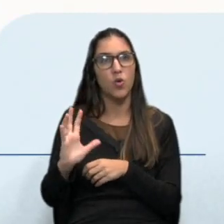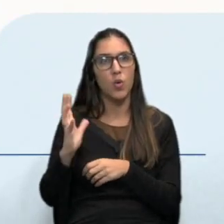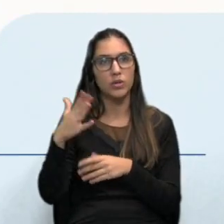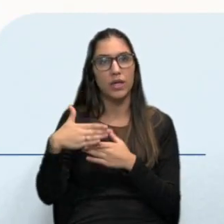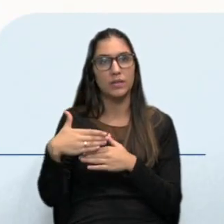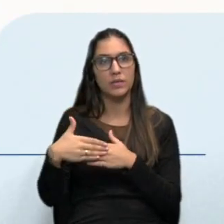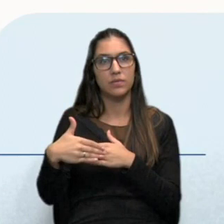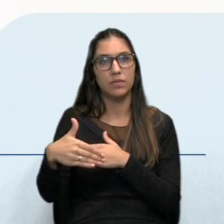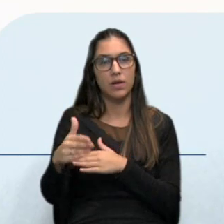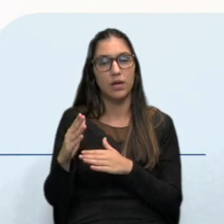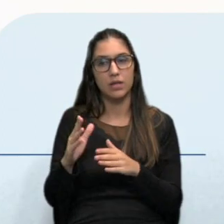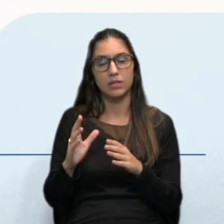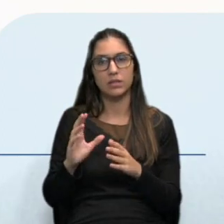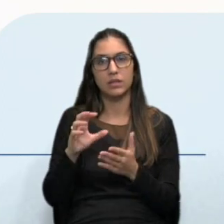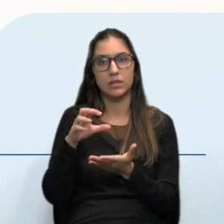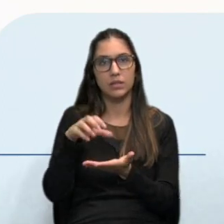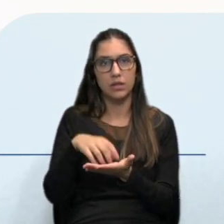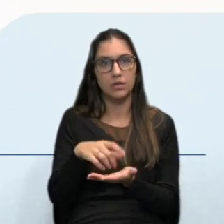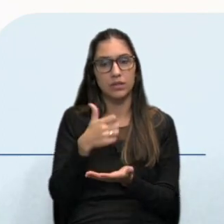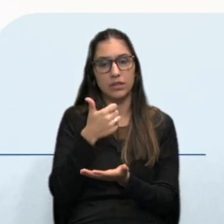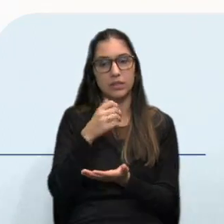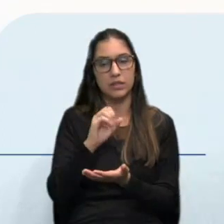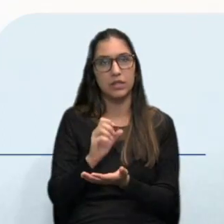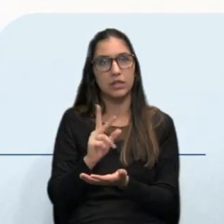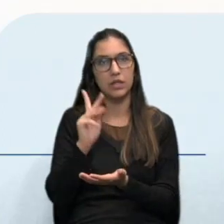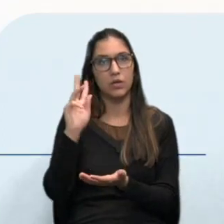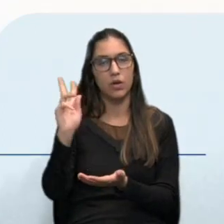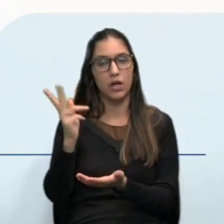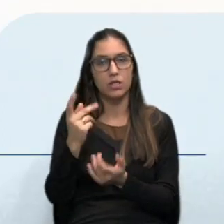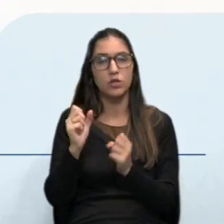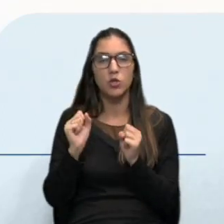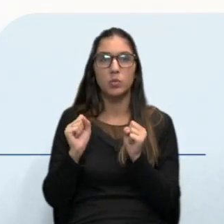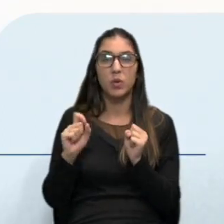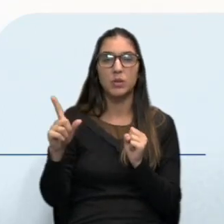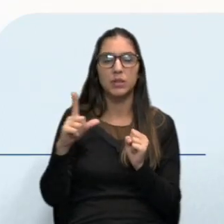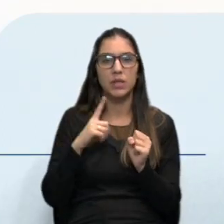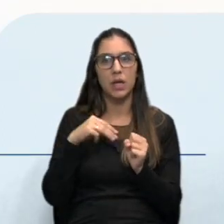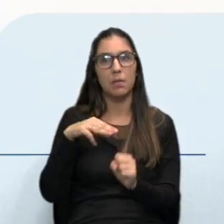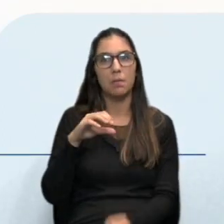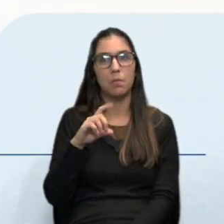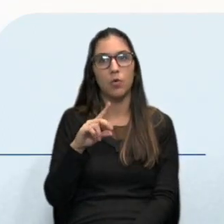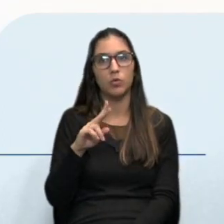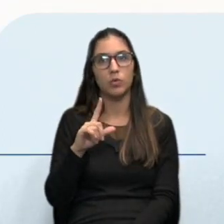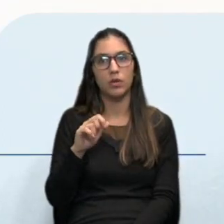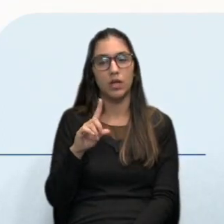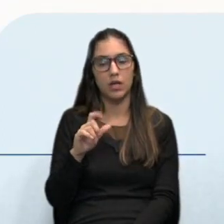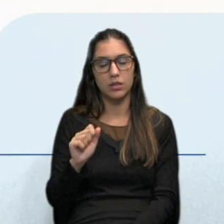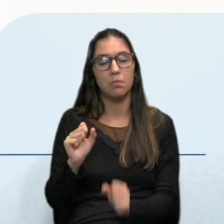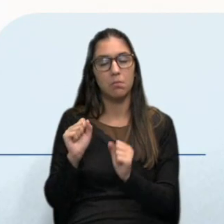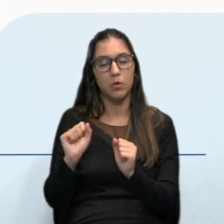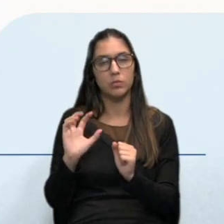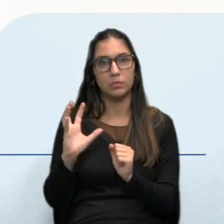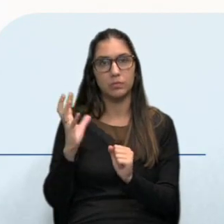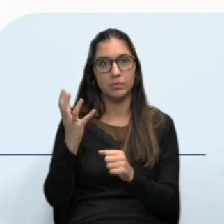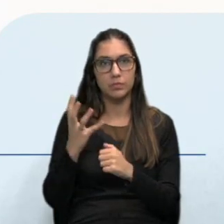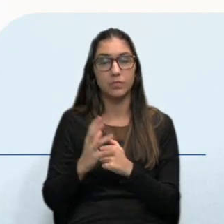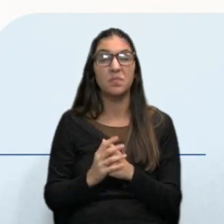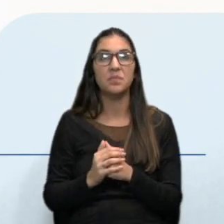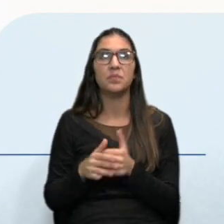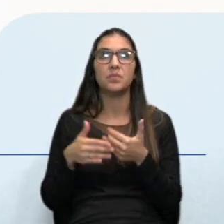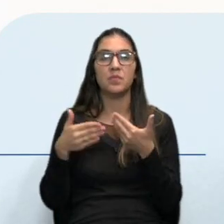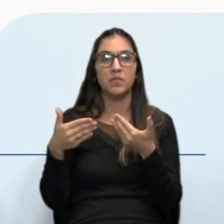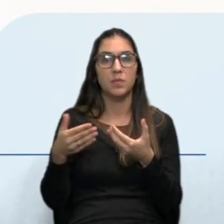faixa central de 10 kHz. Pode ser que ela seja modulada, mas a faixa central é 10 kHz. Então,